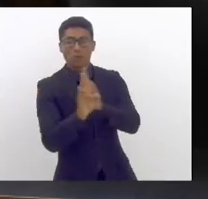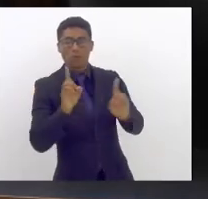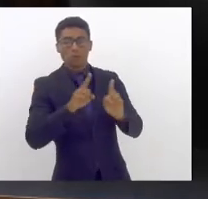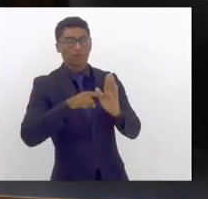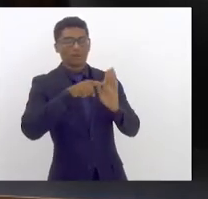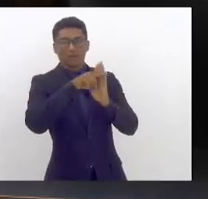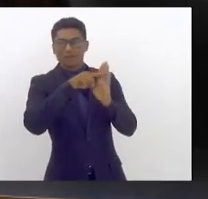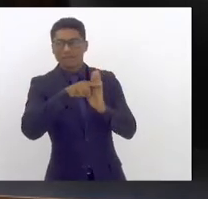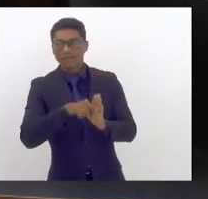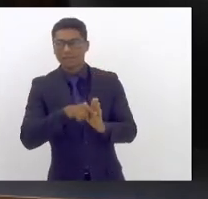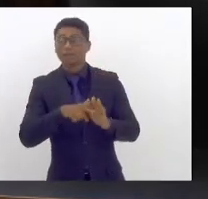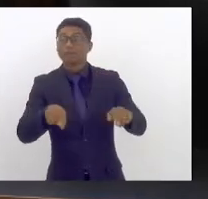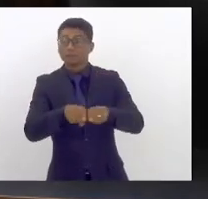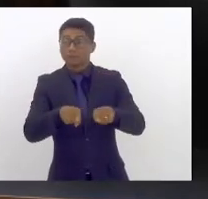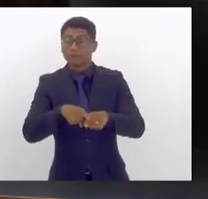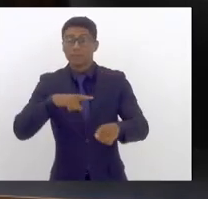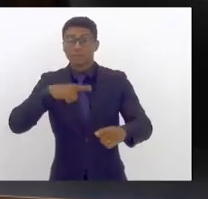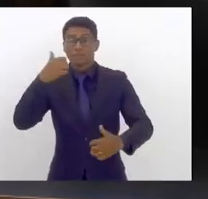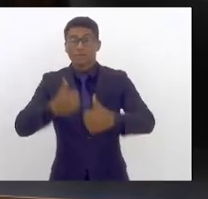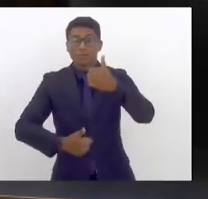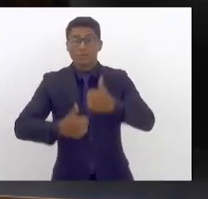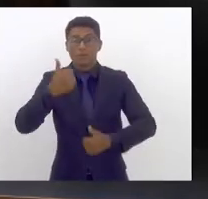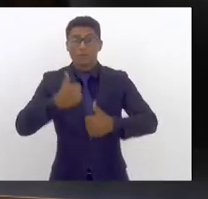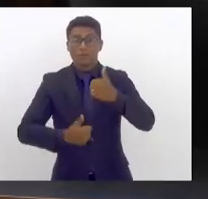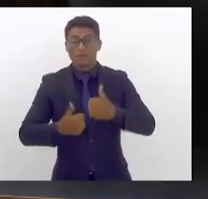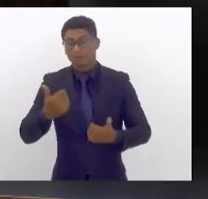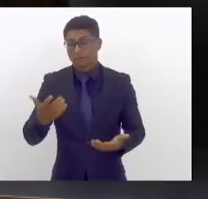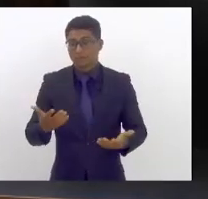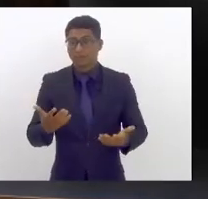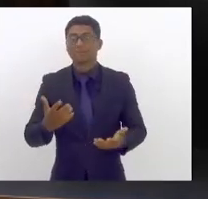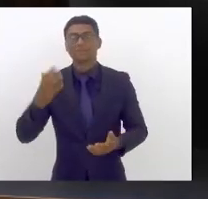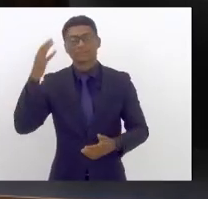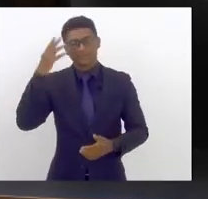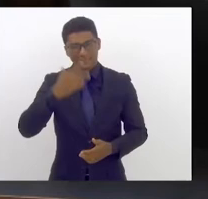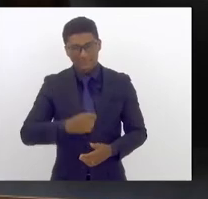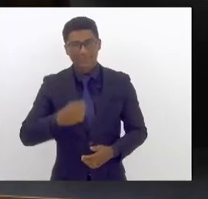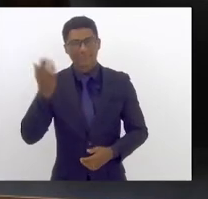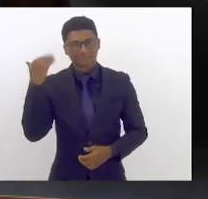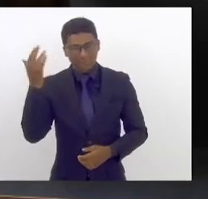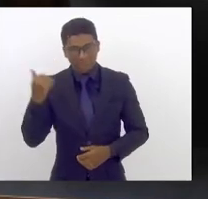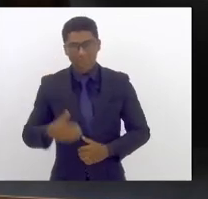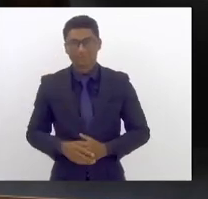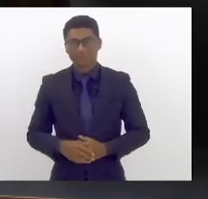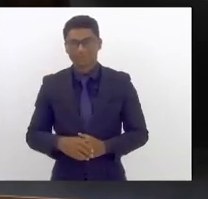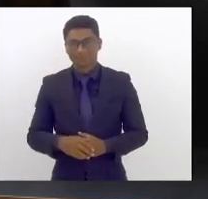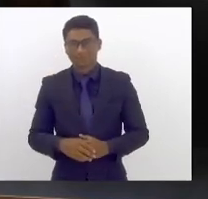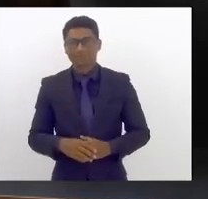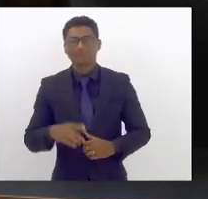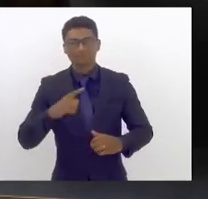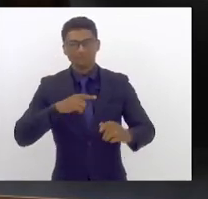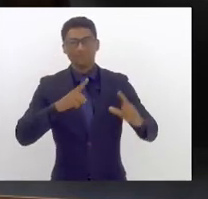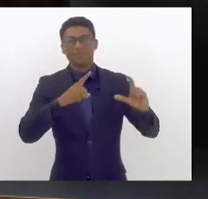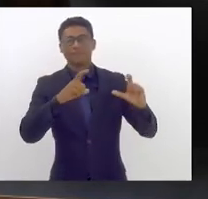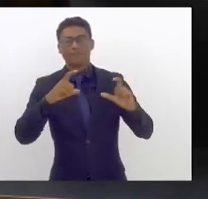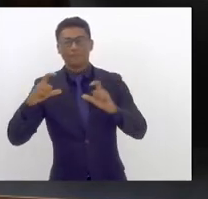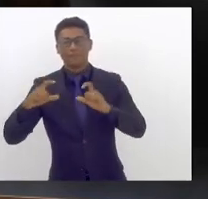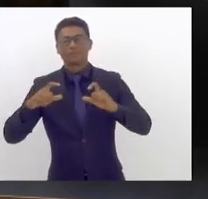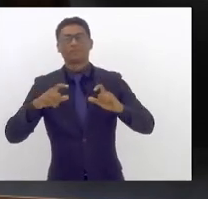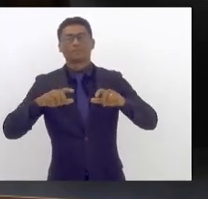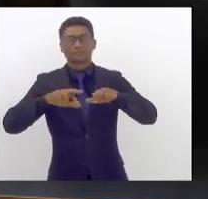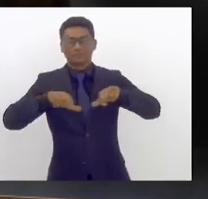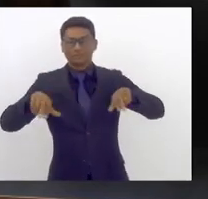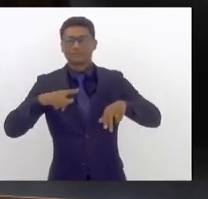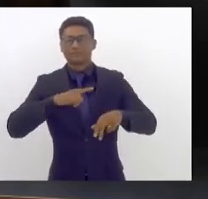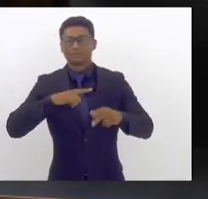futebol que nós realizamos também é que foi muito lindo né acho que tá tudo registrado né tudo registrado que